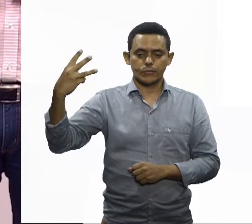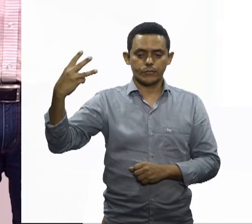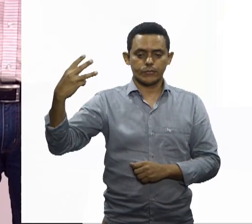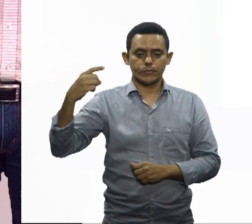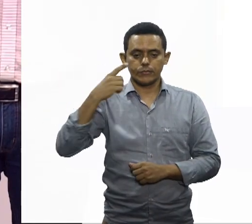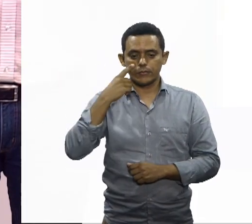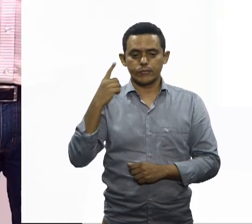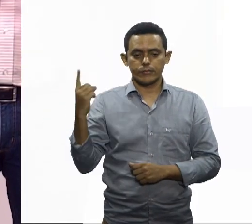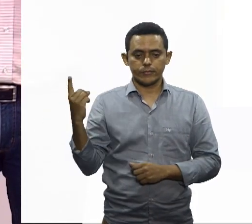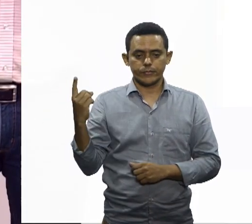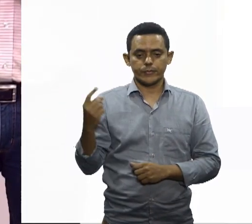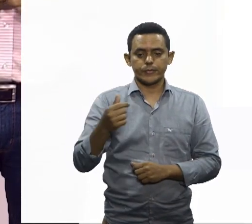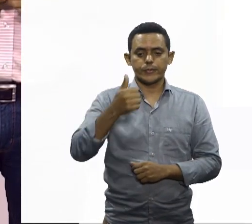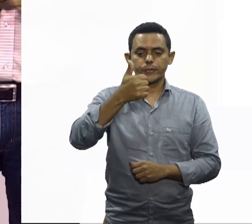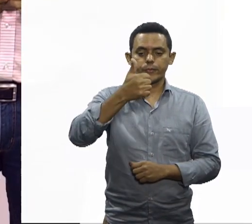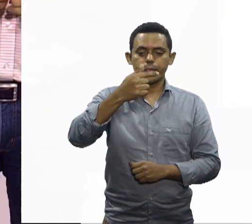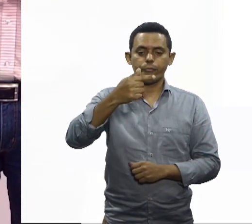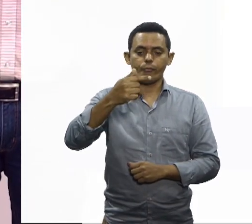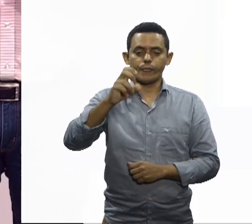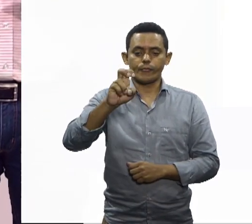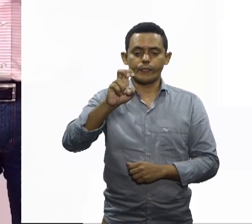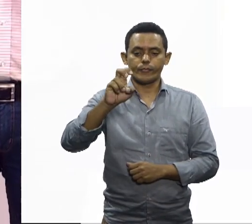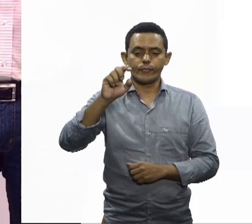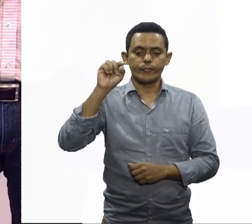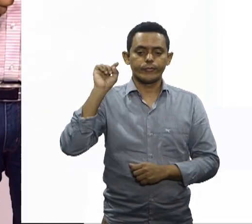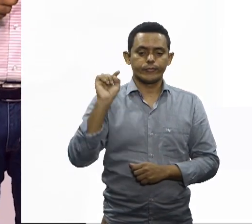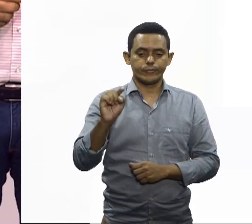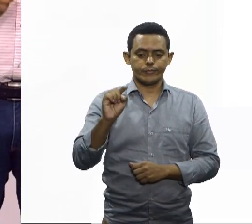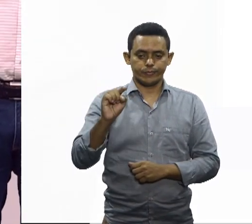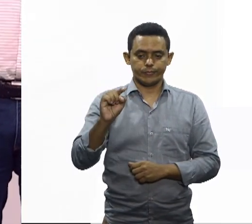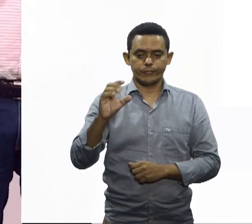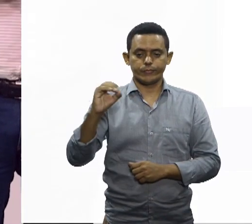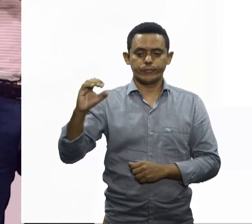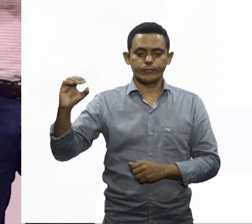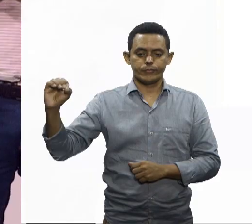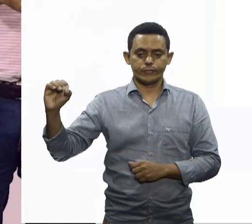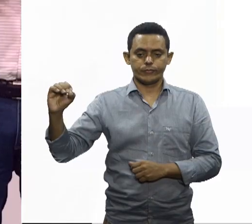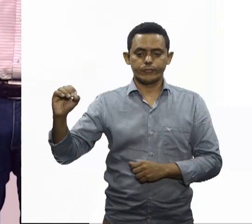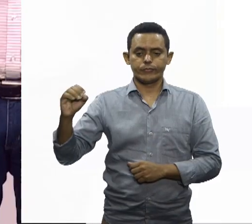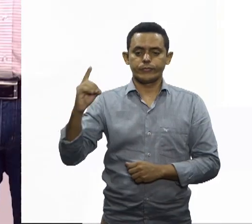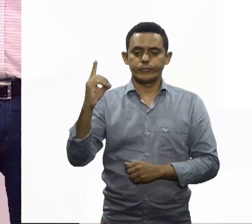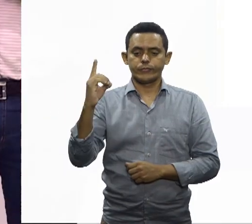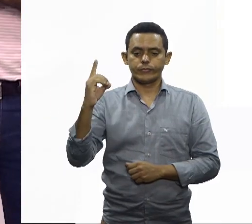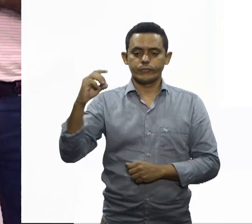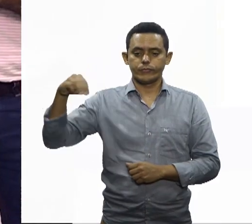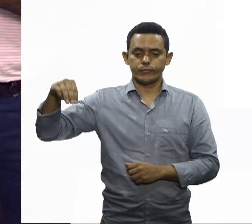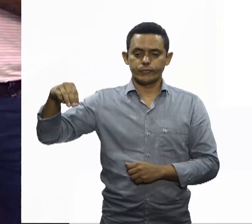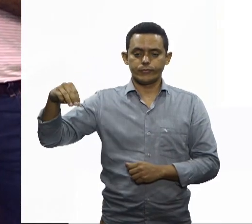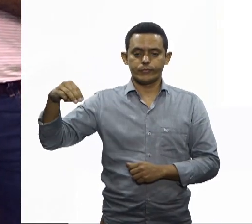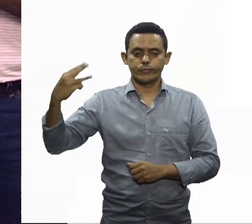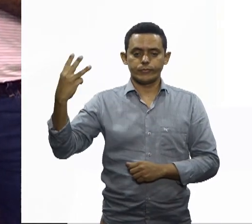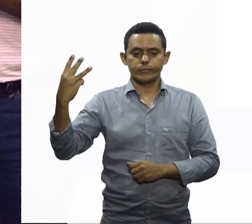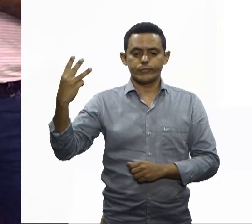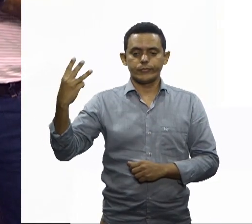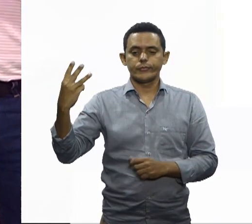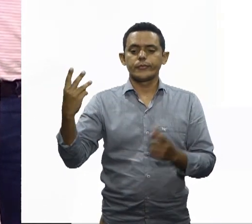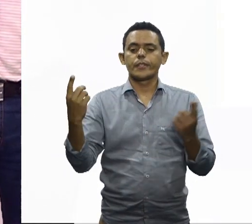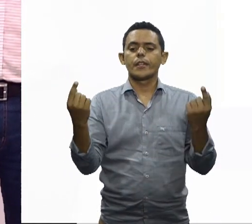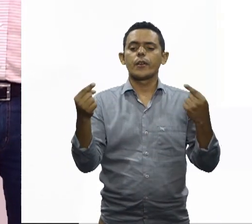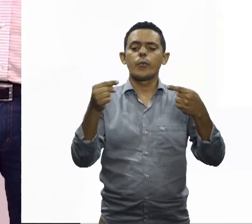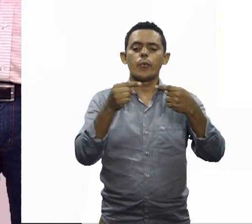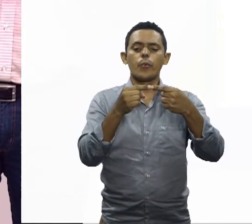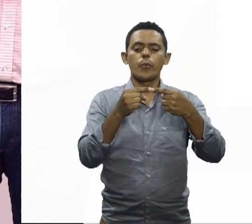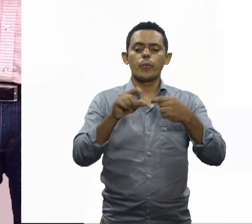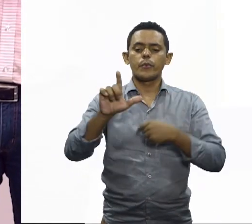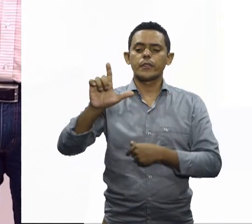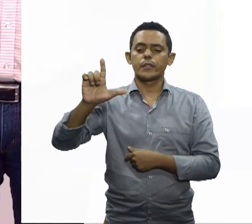175.000 decímetros cúbicos. Como eu falei agora há pouco, decímetros cúbicos é o mesmo que você está falando em litros.